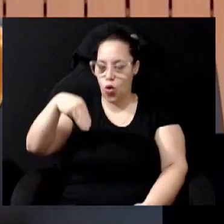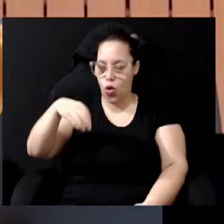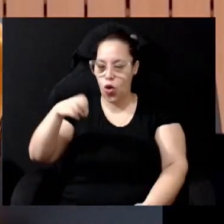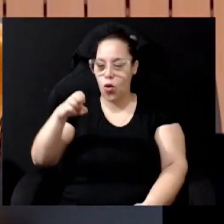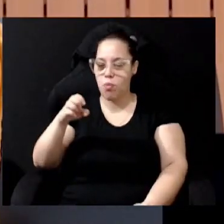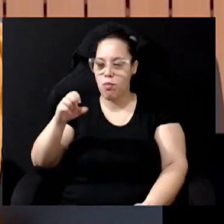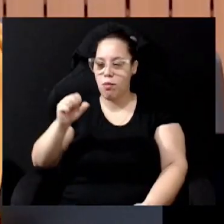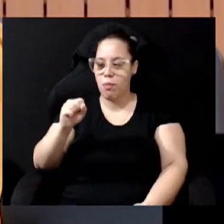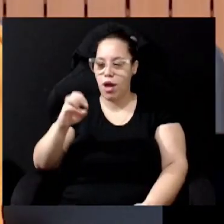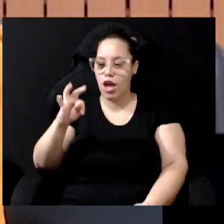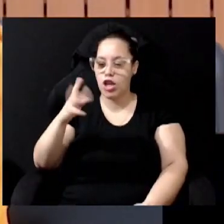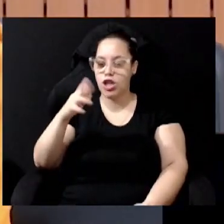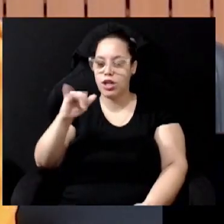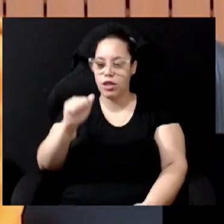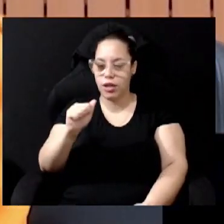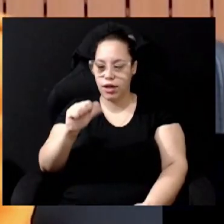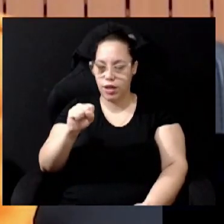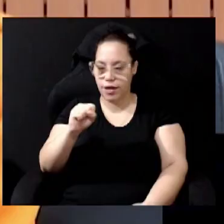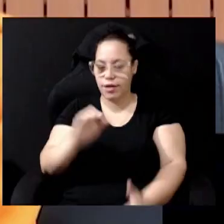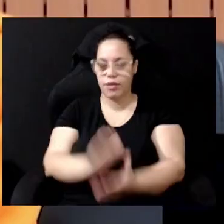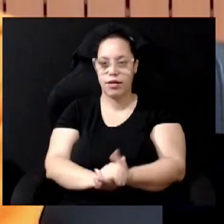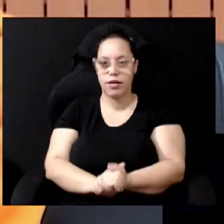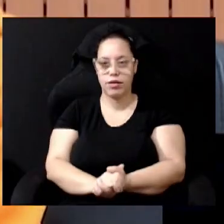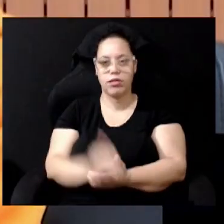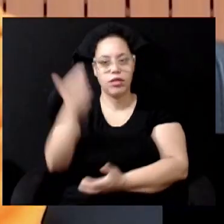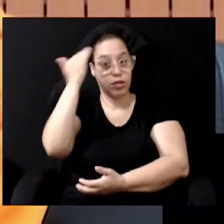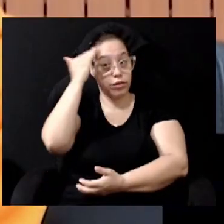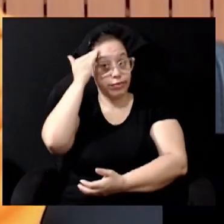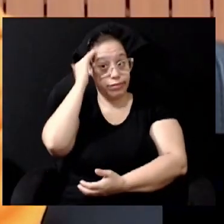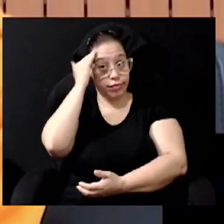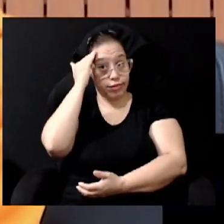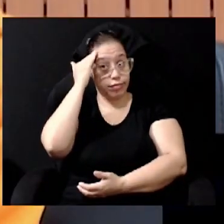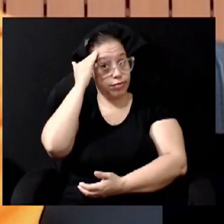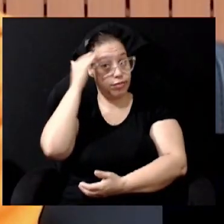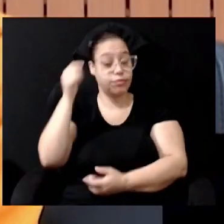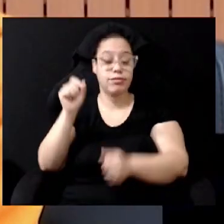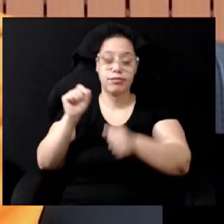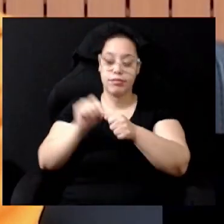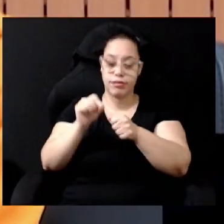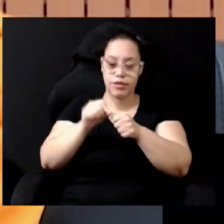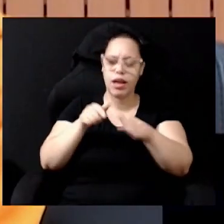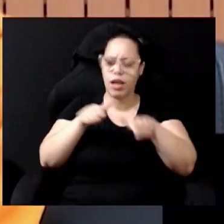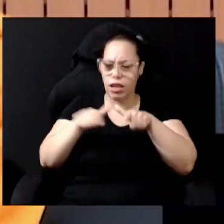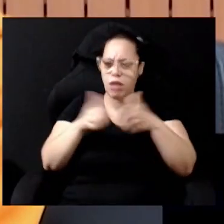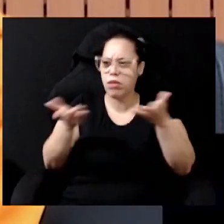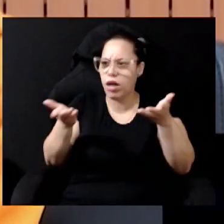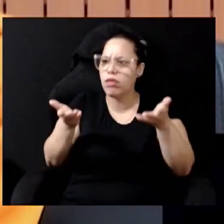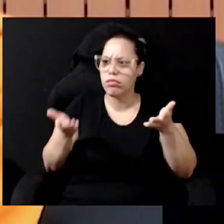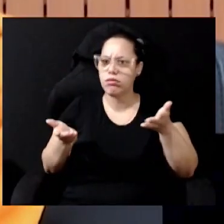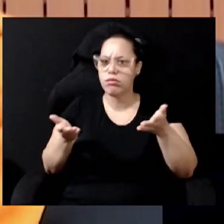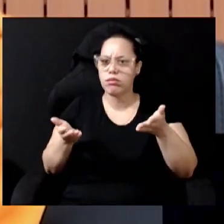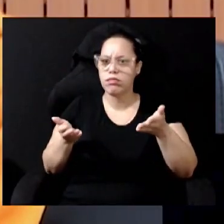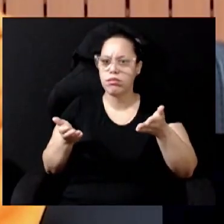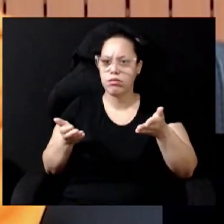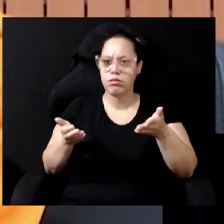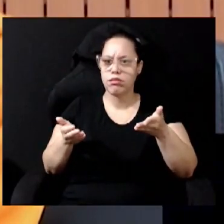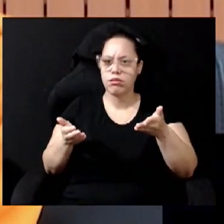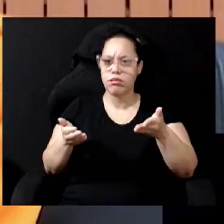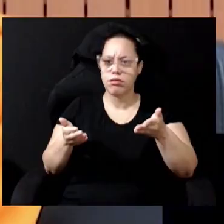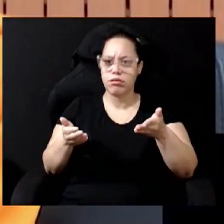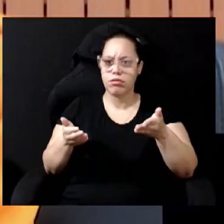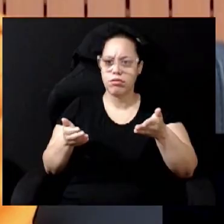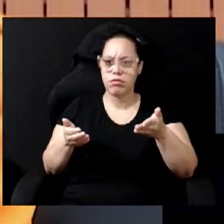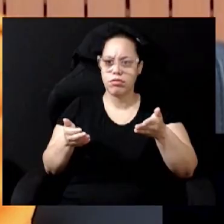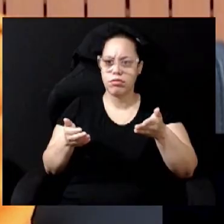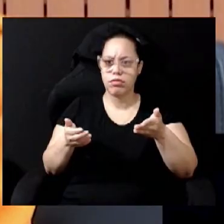a gente ter o entendimento daquilo que a gente faz é trabalho. Né? Aquilo que a gente muitas vezes